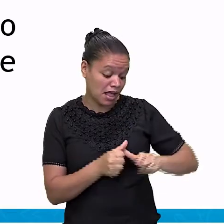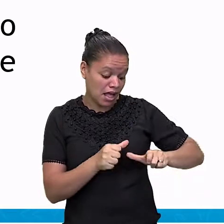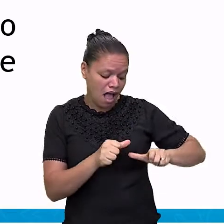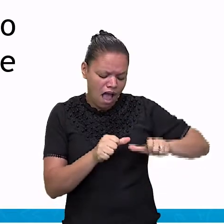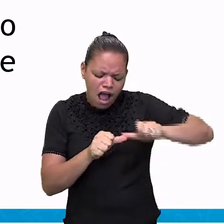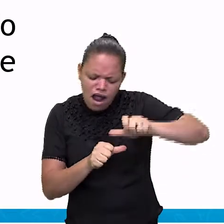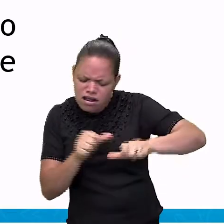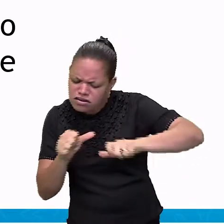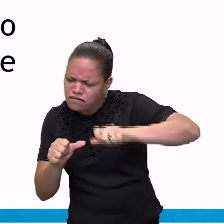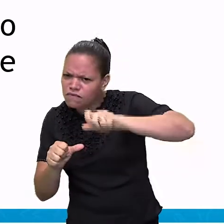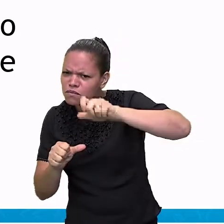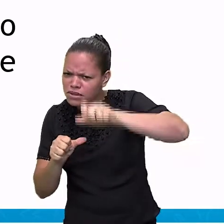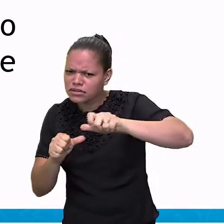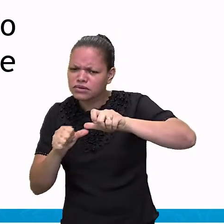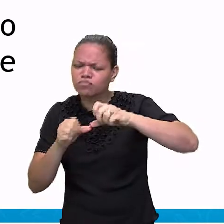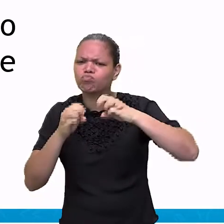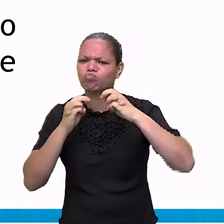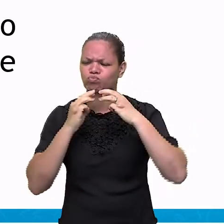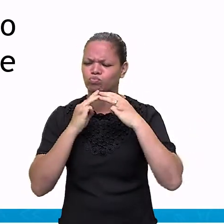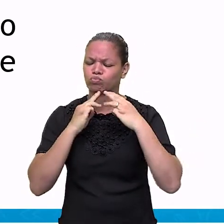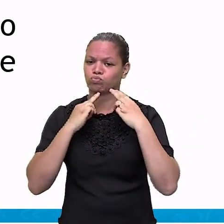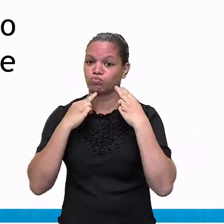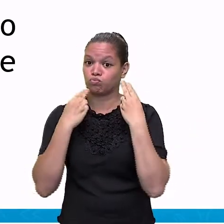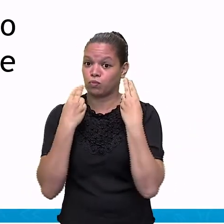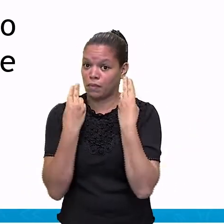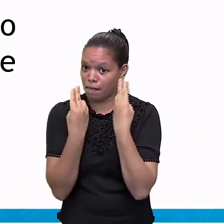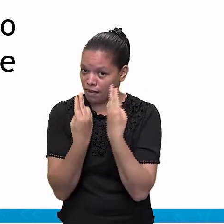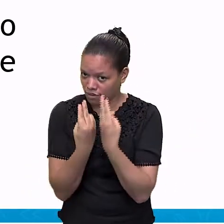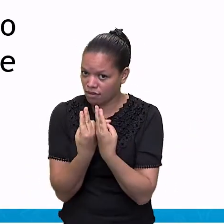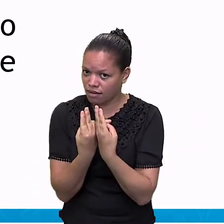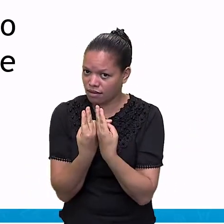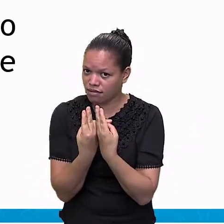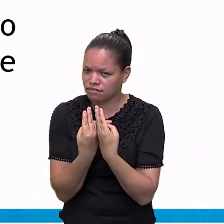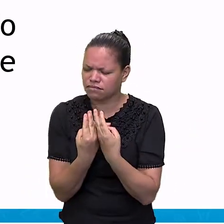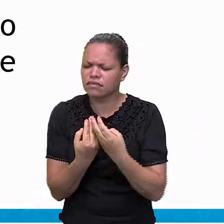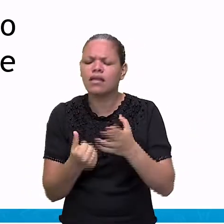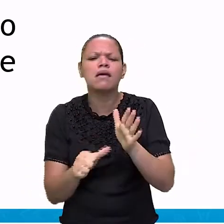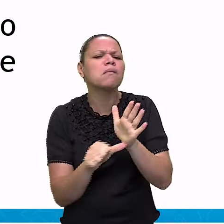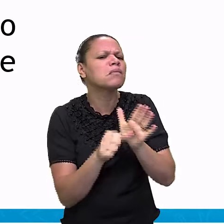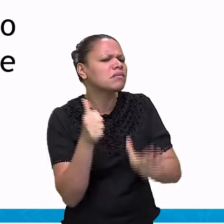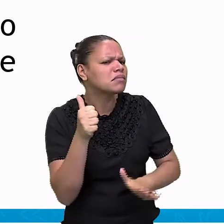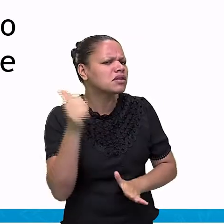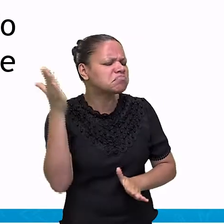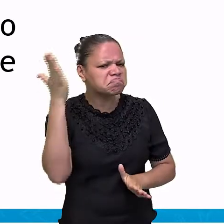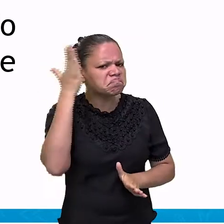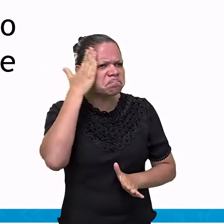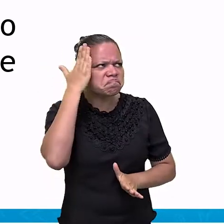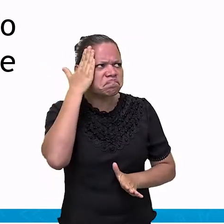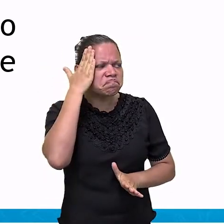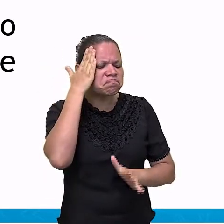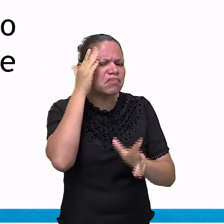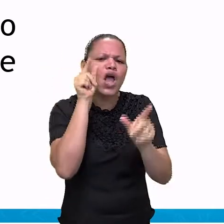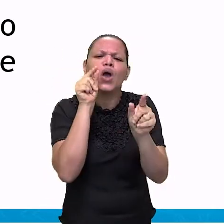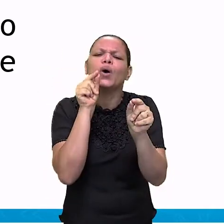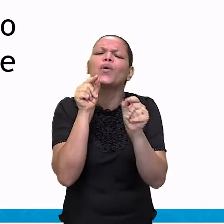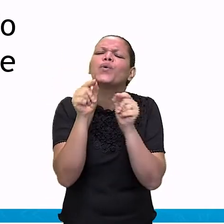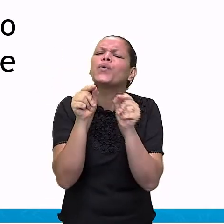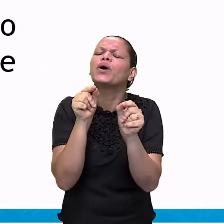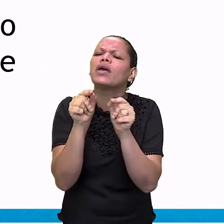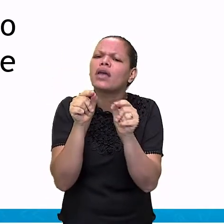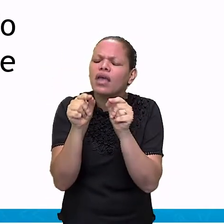Transformações da matéria. Primeiro, você tem que entender o que é matéria. Olha que definição